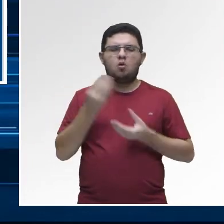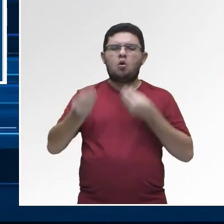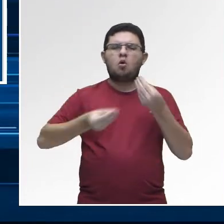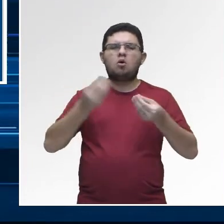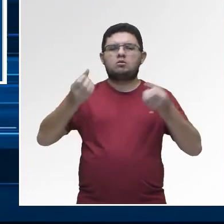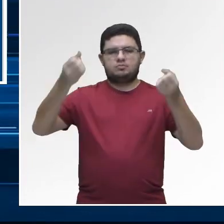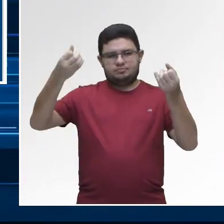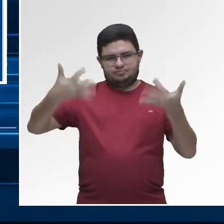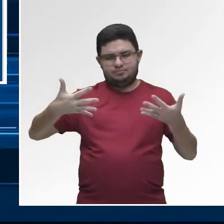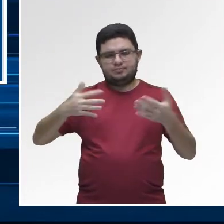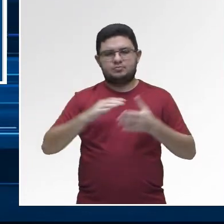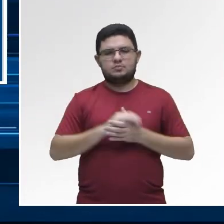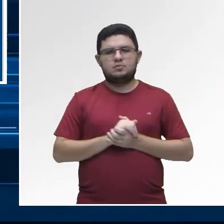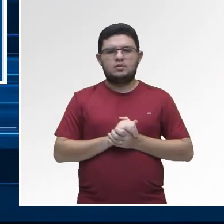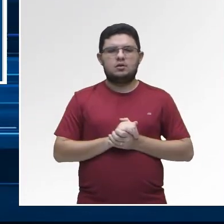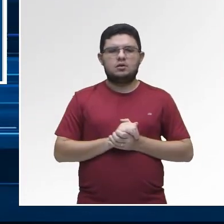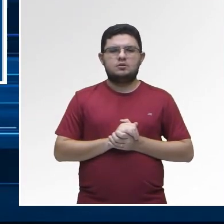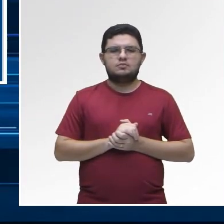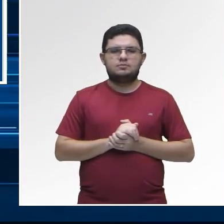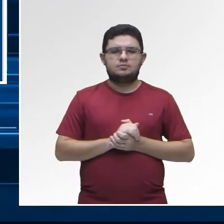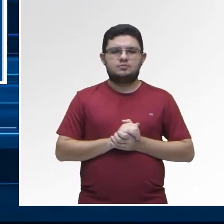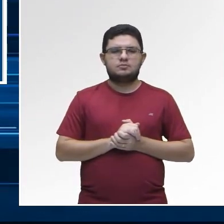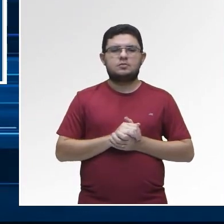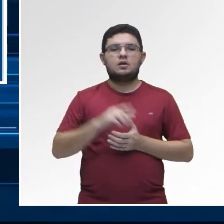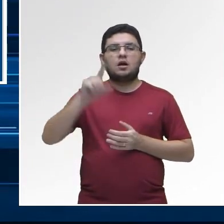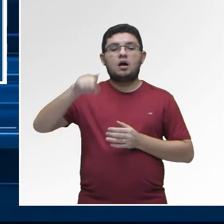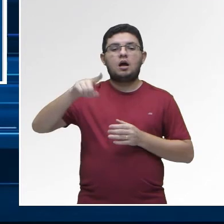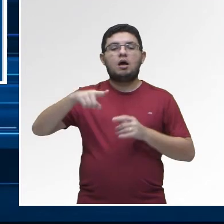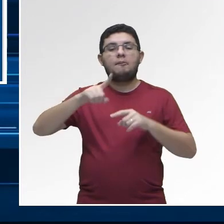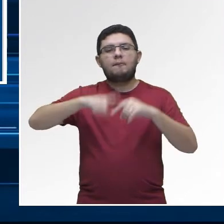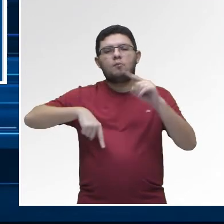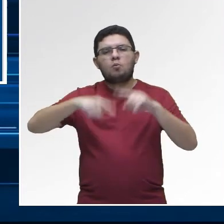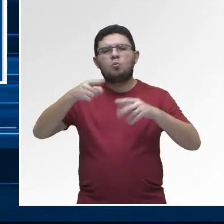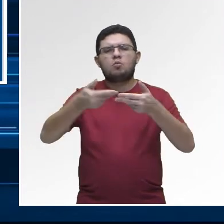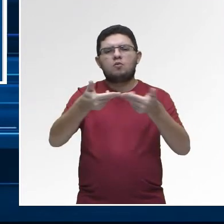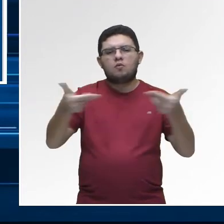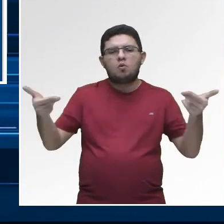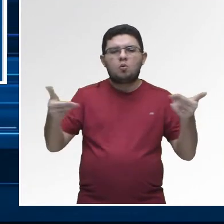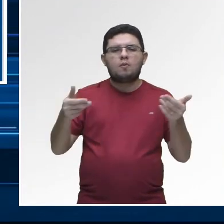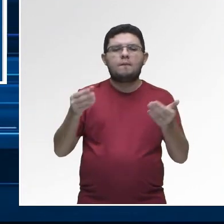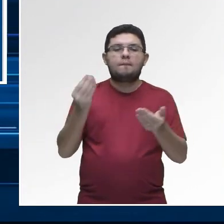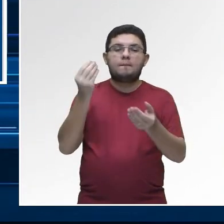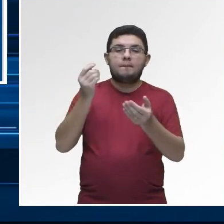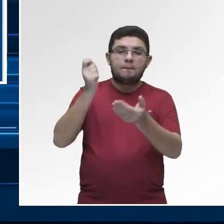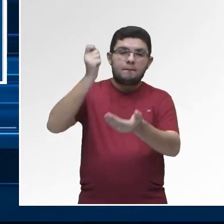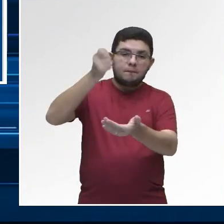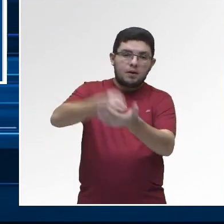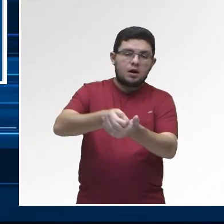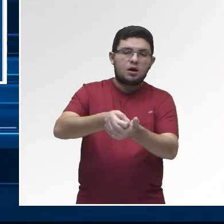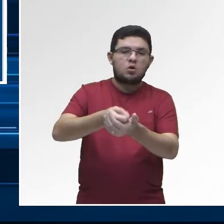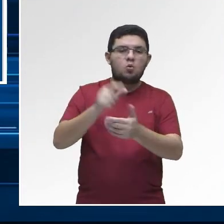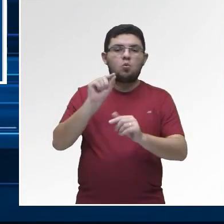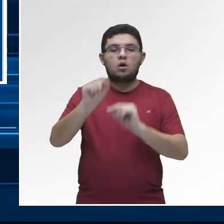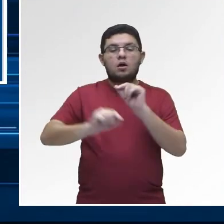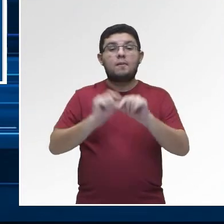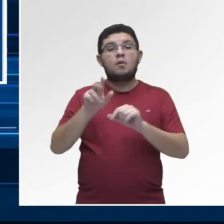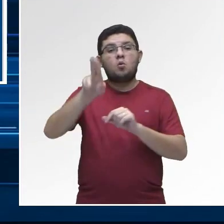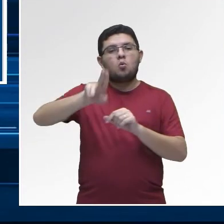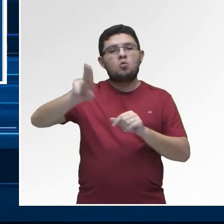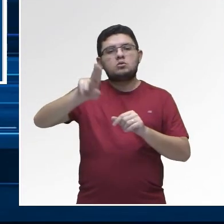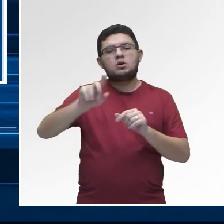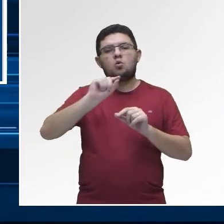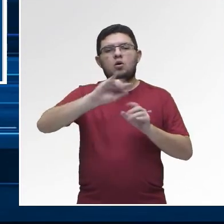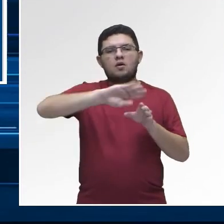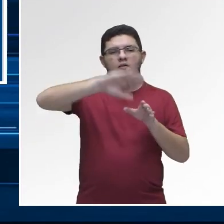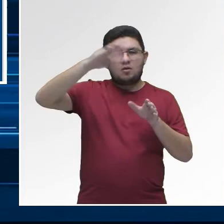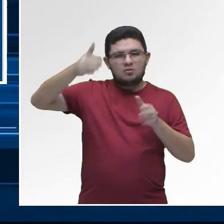banalidade? Pagamento em produtos pelo uso de fornos,